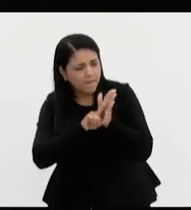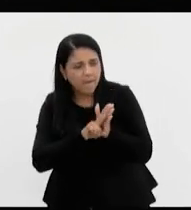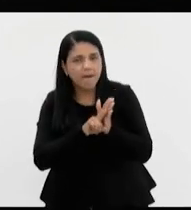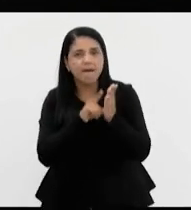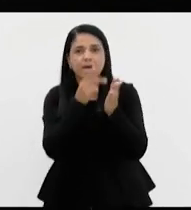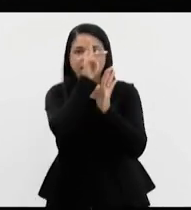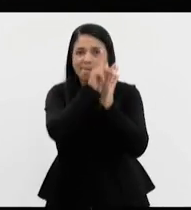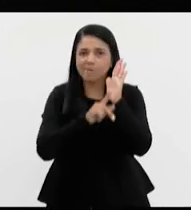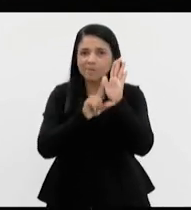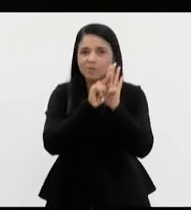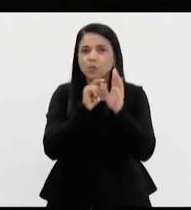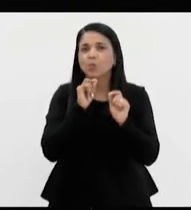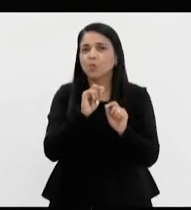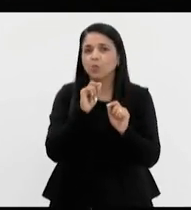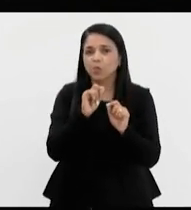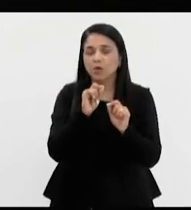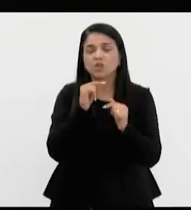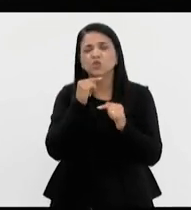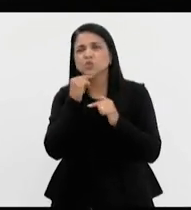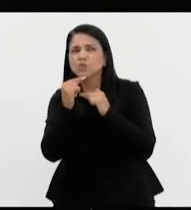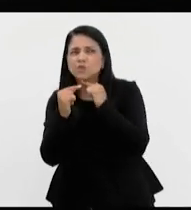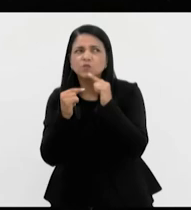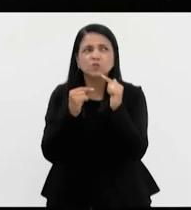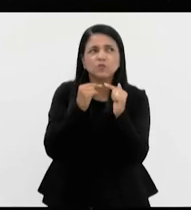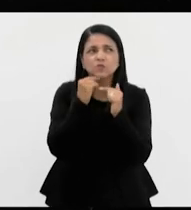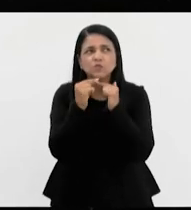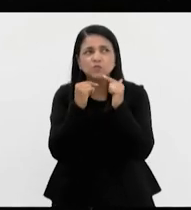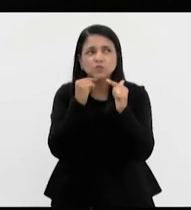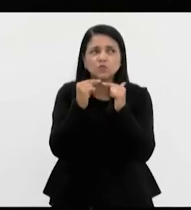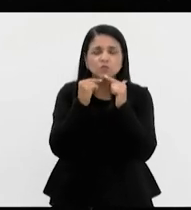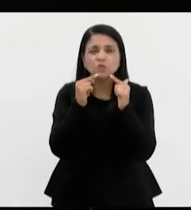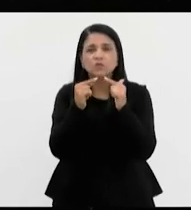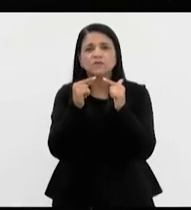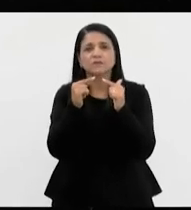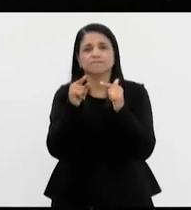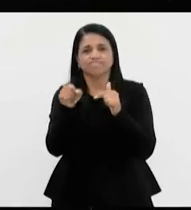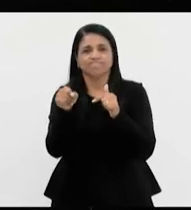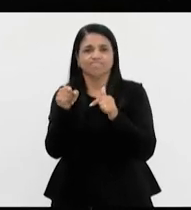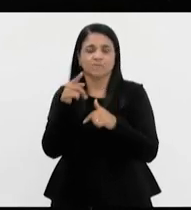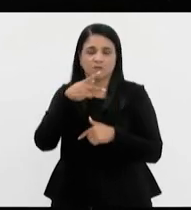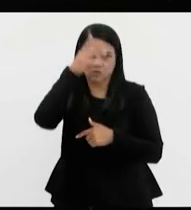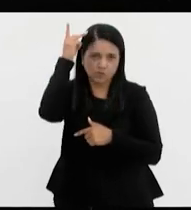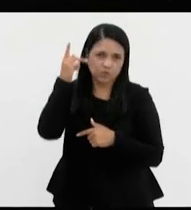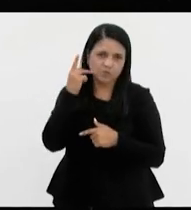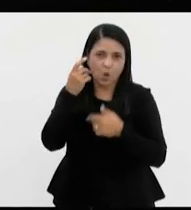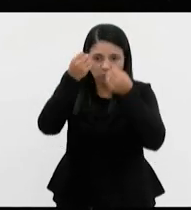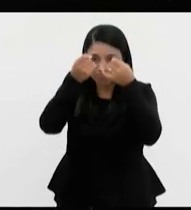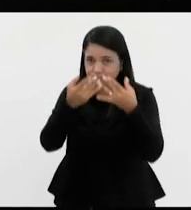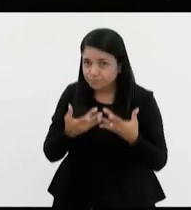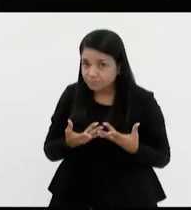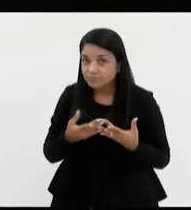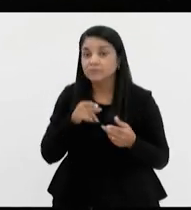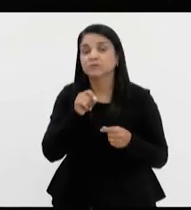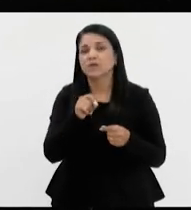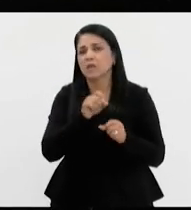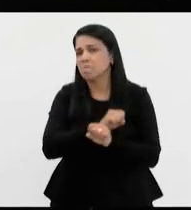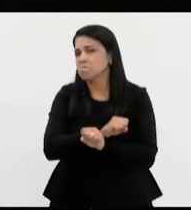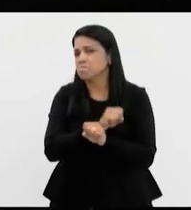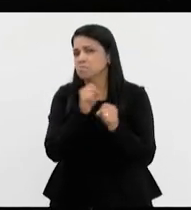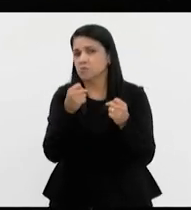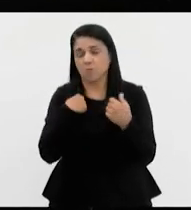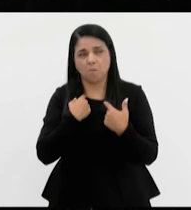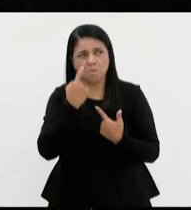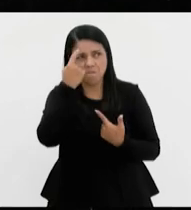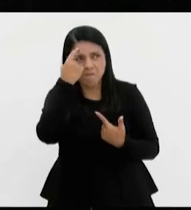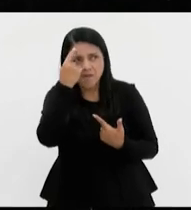ocorreu exatamente todas as dúvidas que foram colocadas aqui pelo deputado Luiz Paulo, porque é impossível não